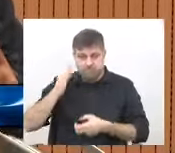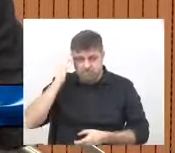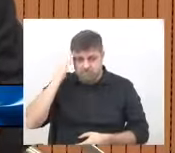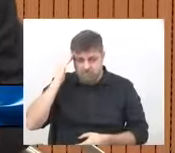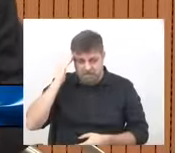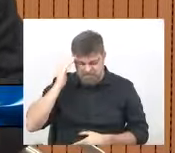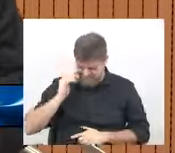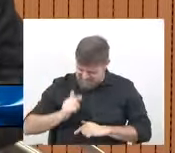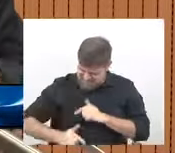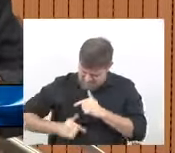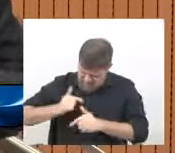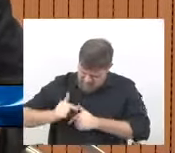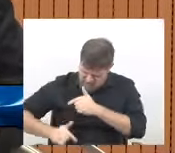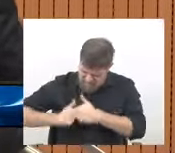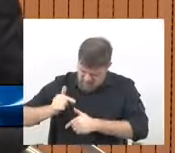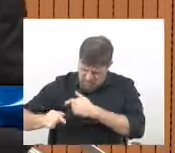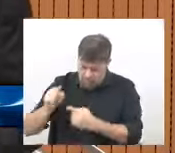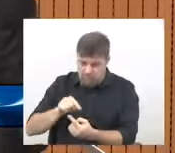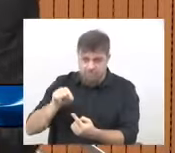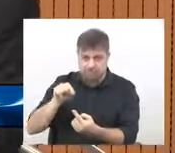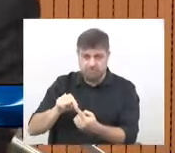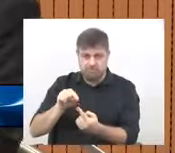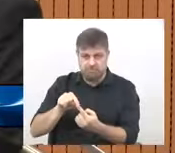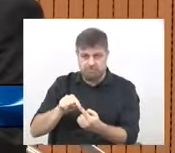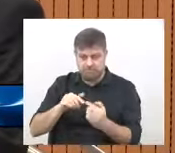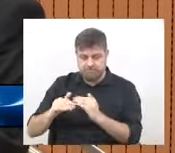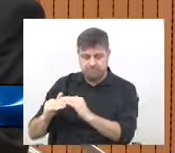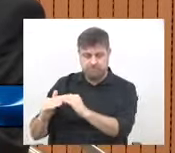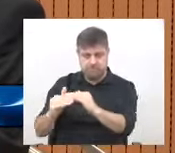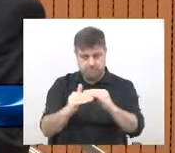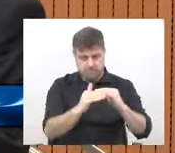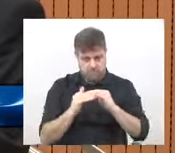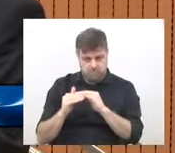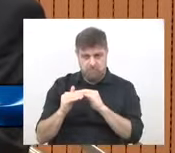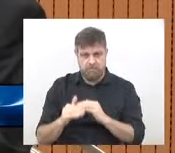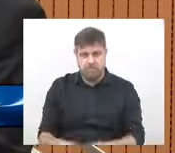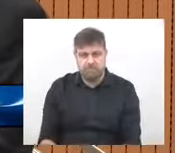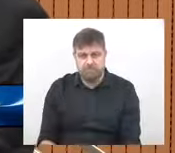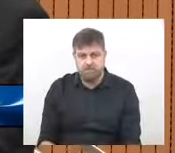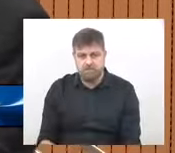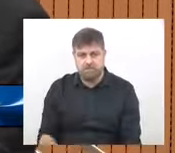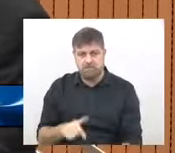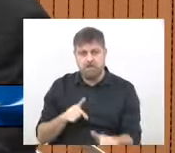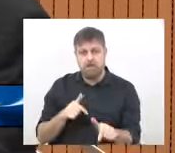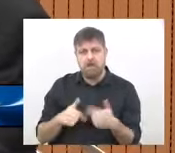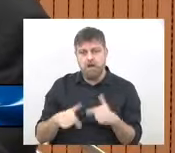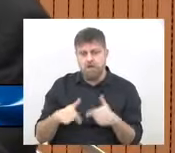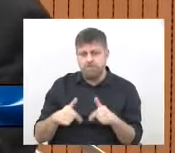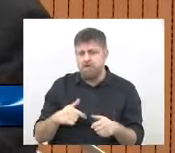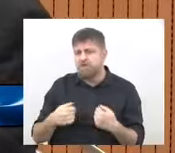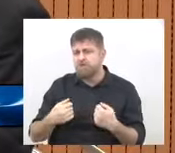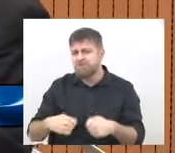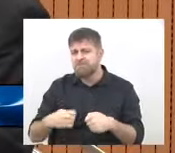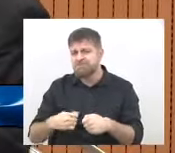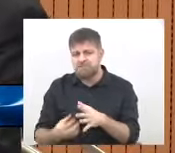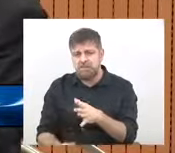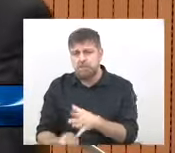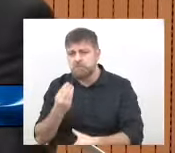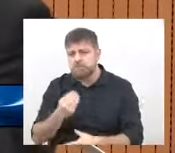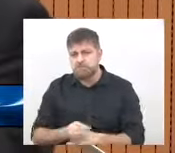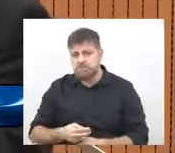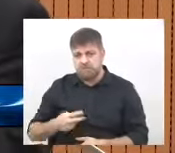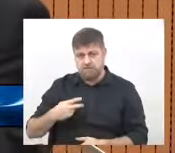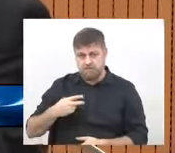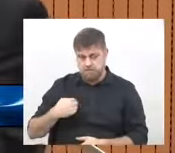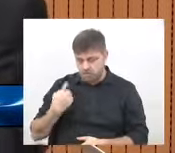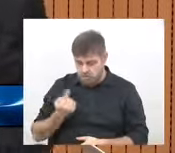muito trabalho para conseguirmos o equilíbrio e a justiça social. E esse trabalho deve ser feito por todos